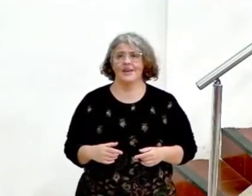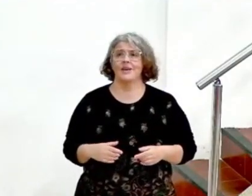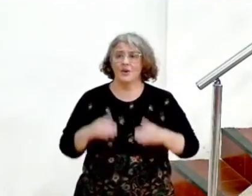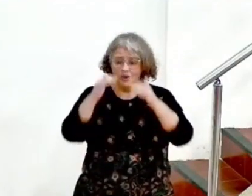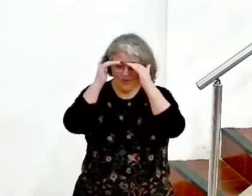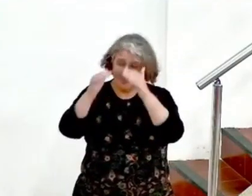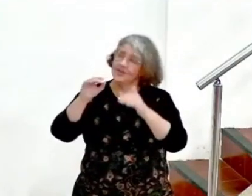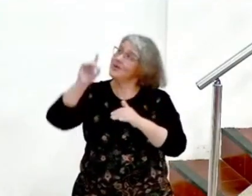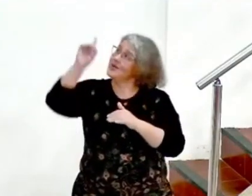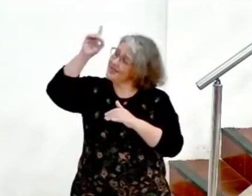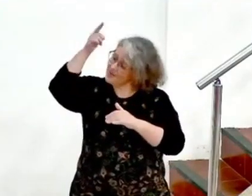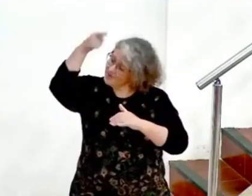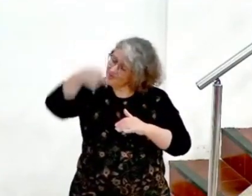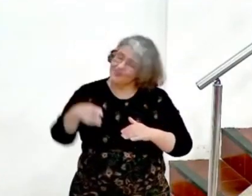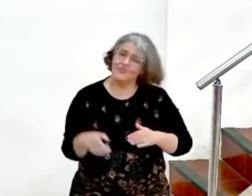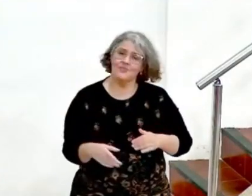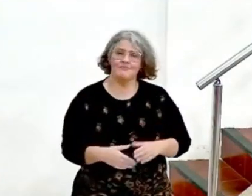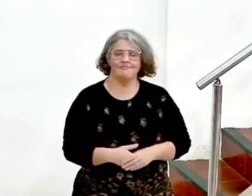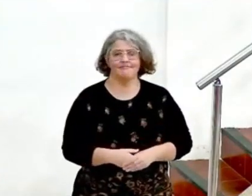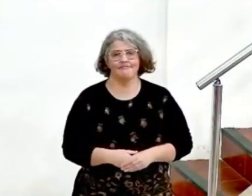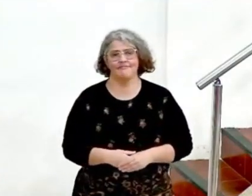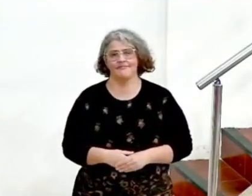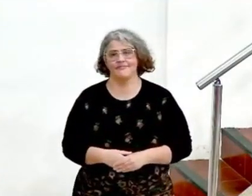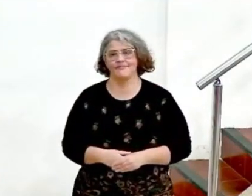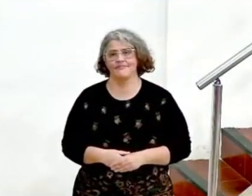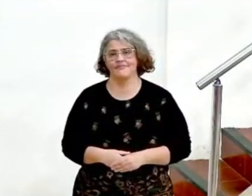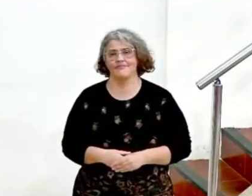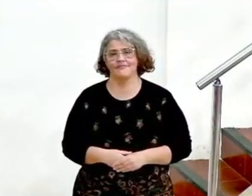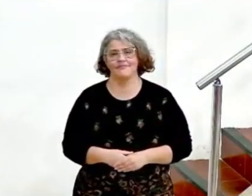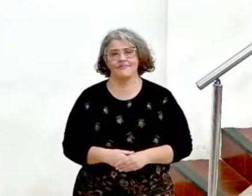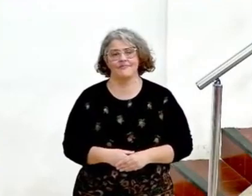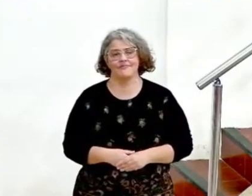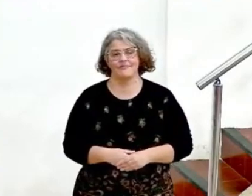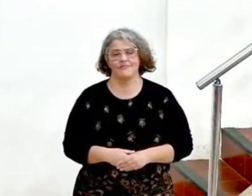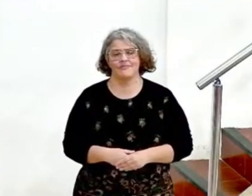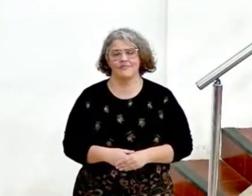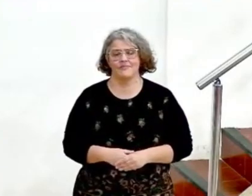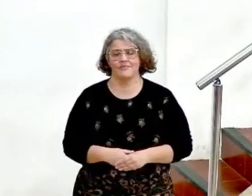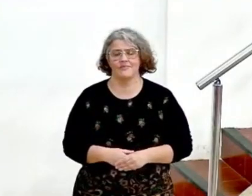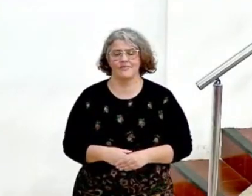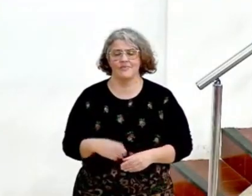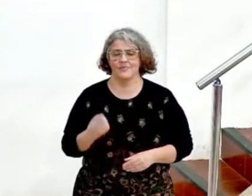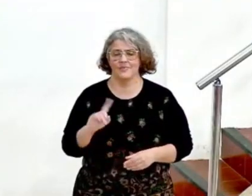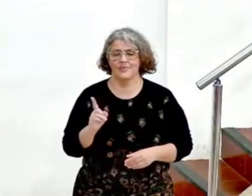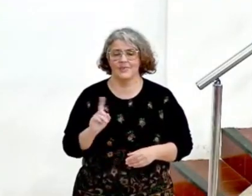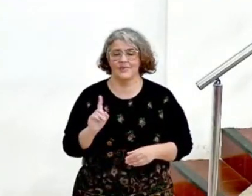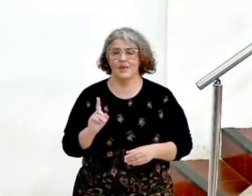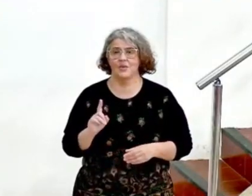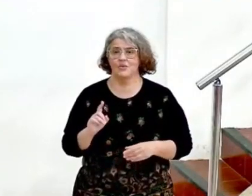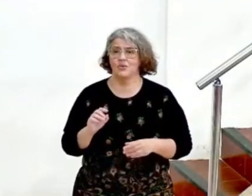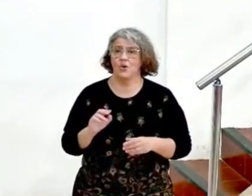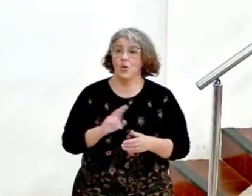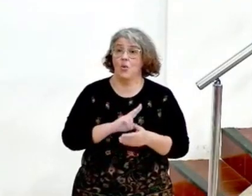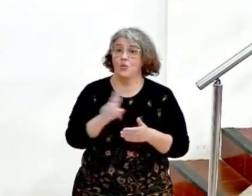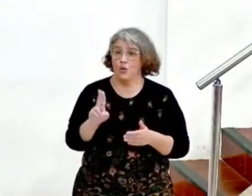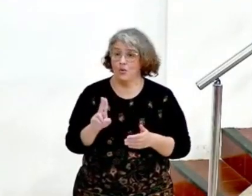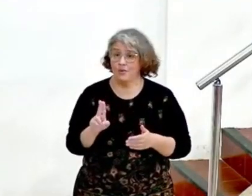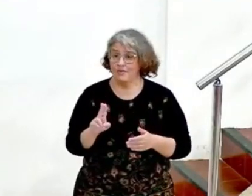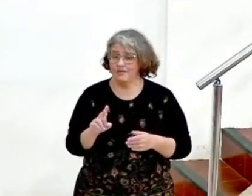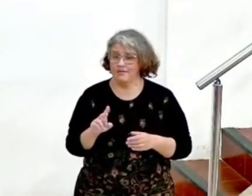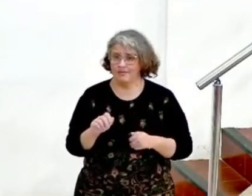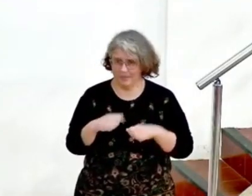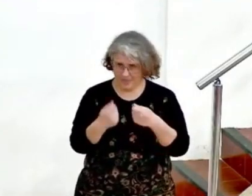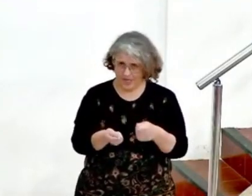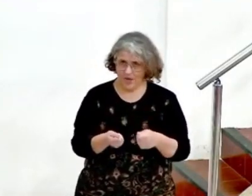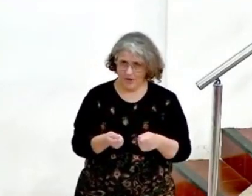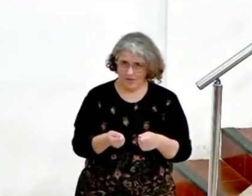havia estabelecido para ele na visita anterior. Ele não só dá um nome, mas ele vai também circuncidar o seu